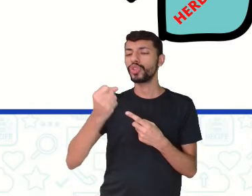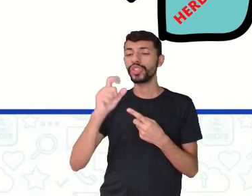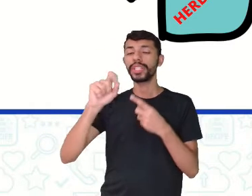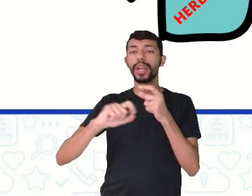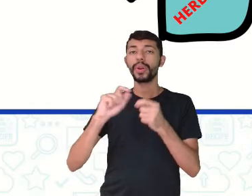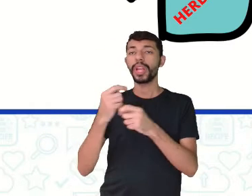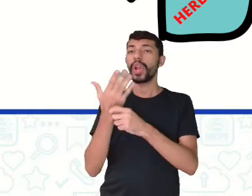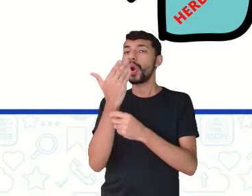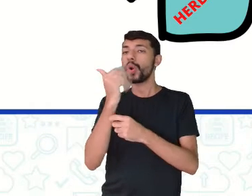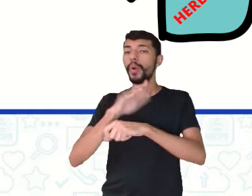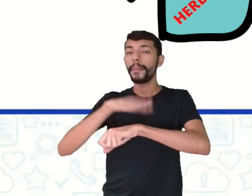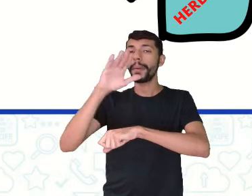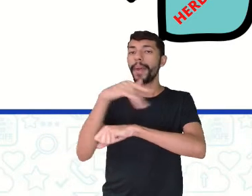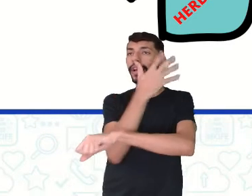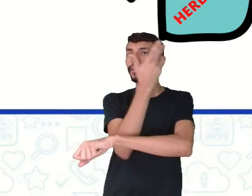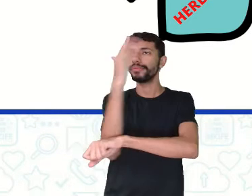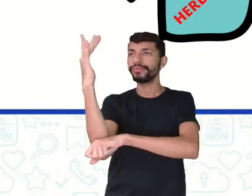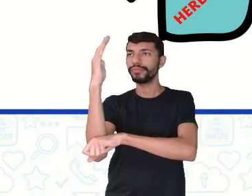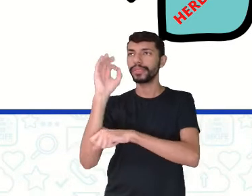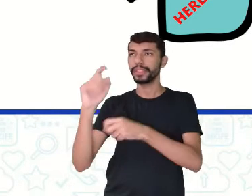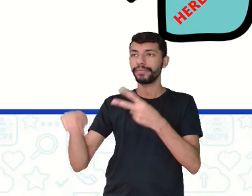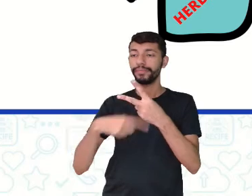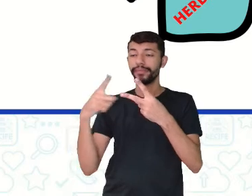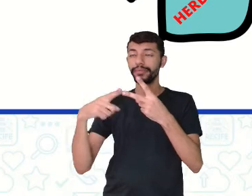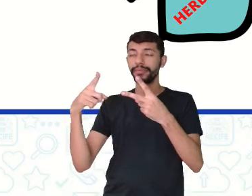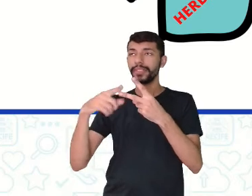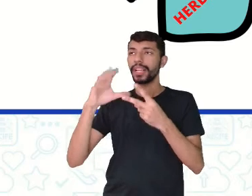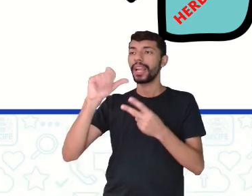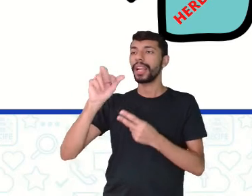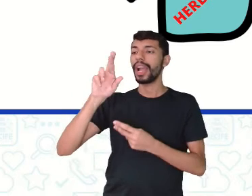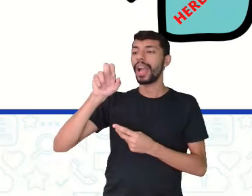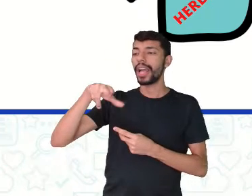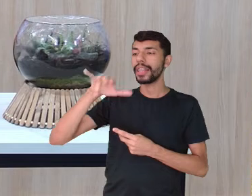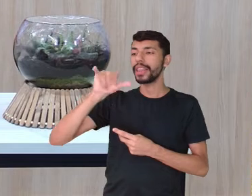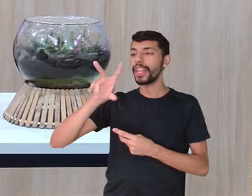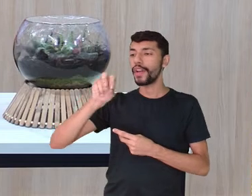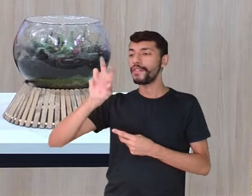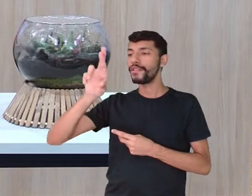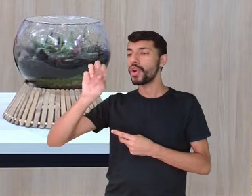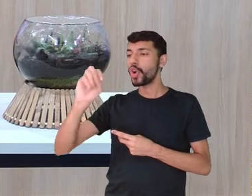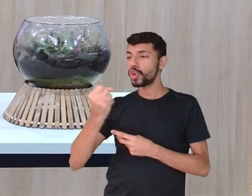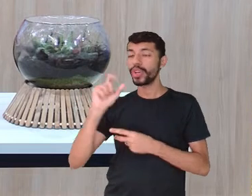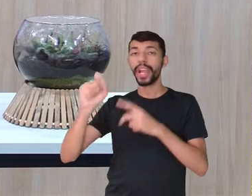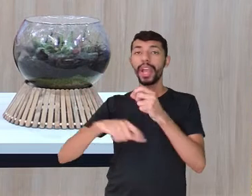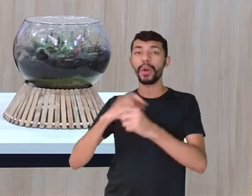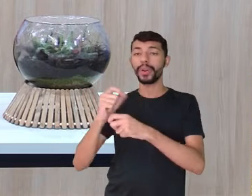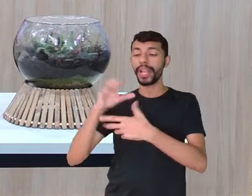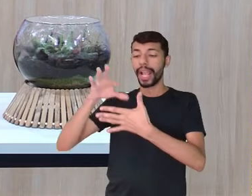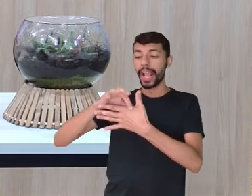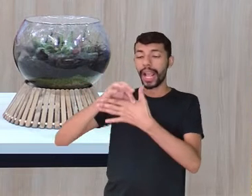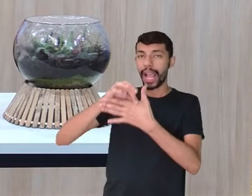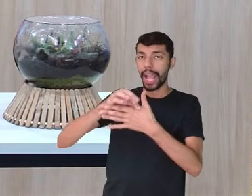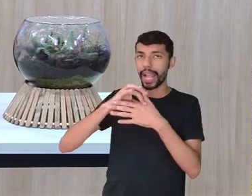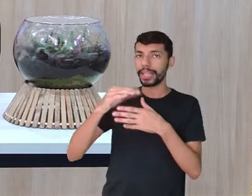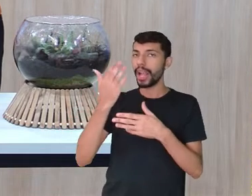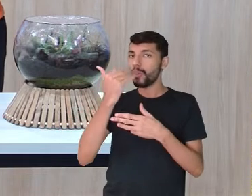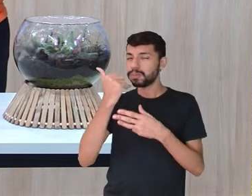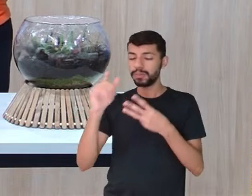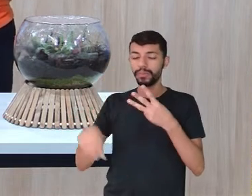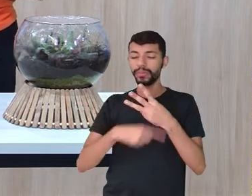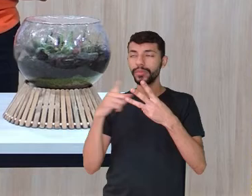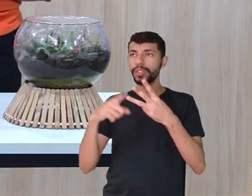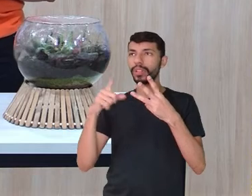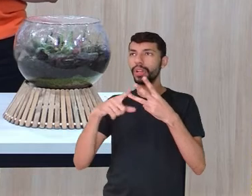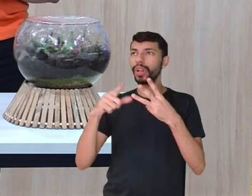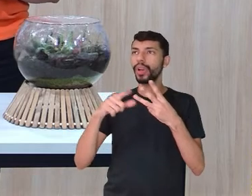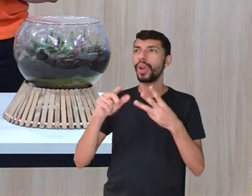com mais detalhes depois. Os carnívoros, né, que se alimentam mais de carnes de outros animais. E os onívoros, que